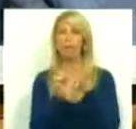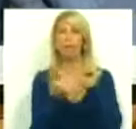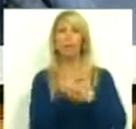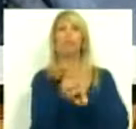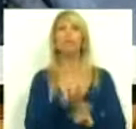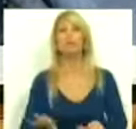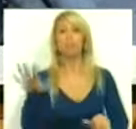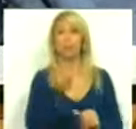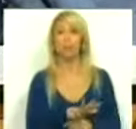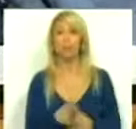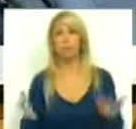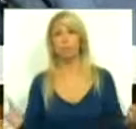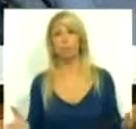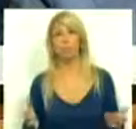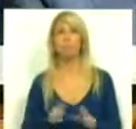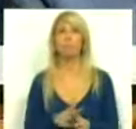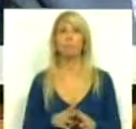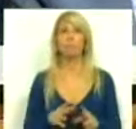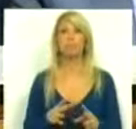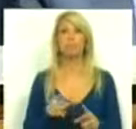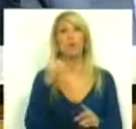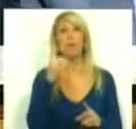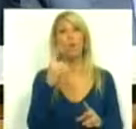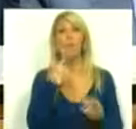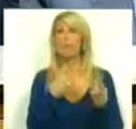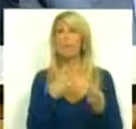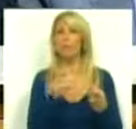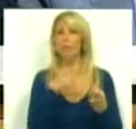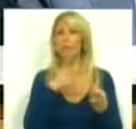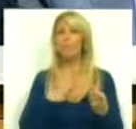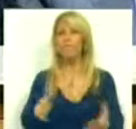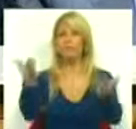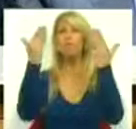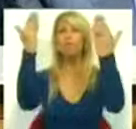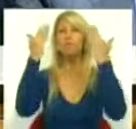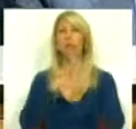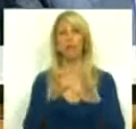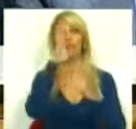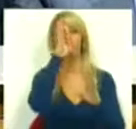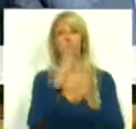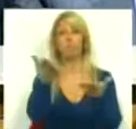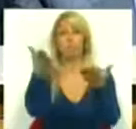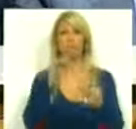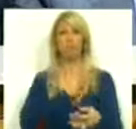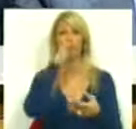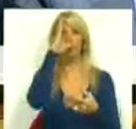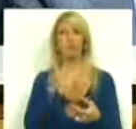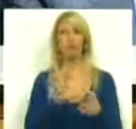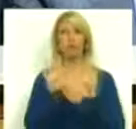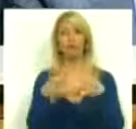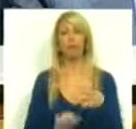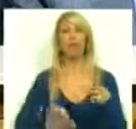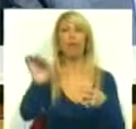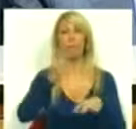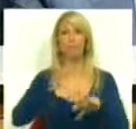situação. Mais do que uma pergunta, gostaria de saudar o Sr. Ministro e a sua equipa pela pronta atuação nos casos que